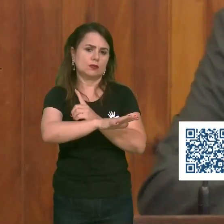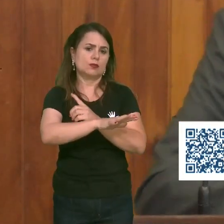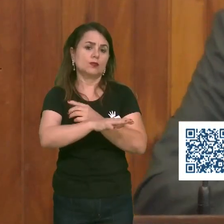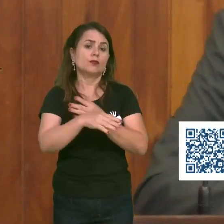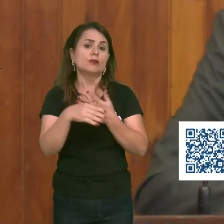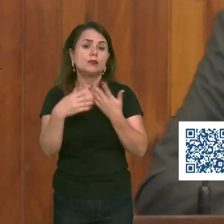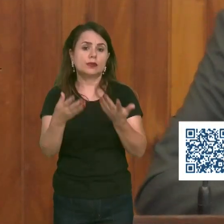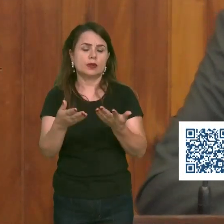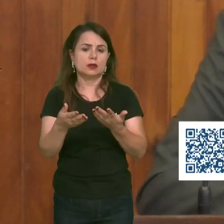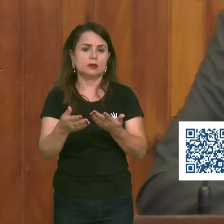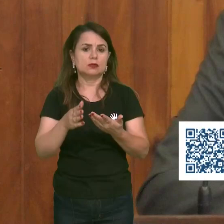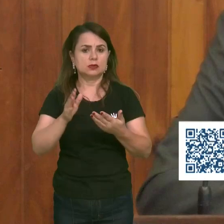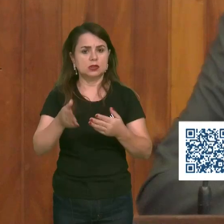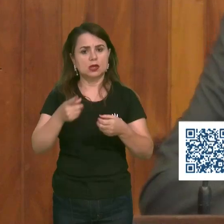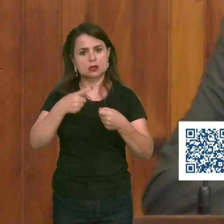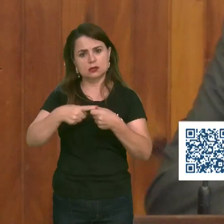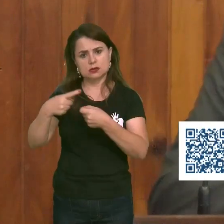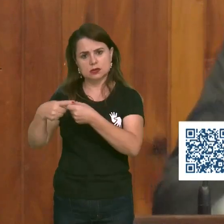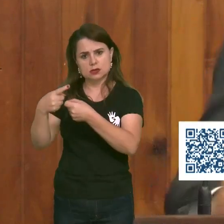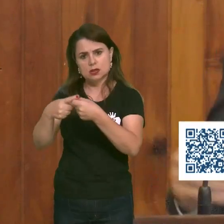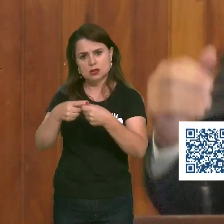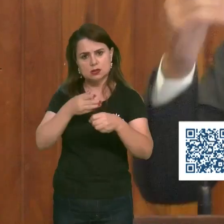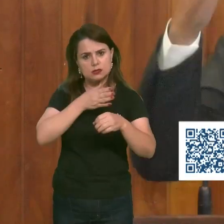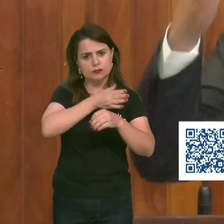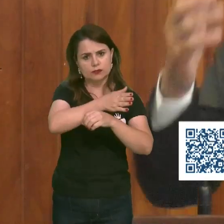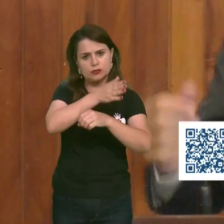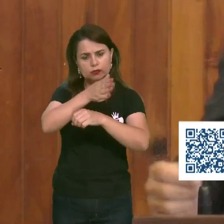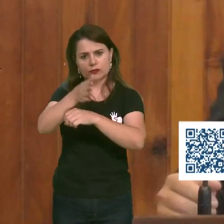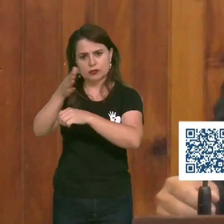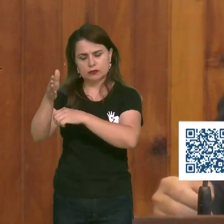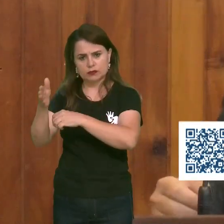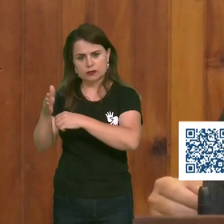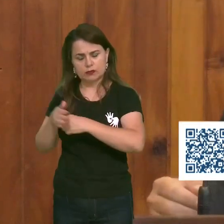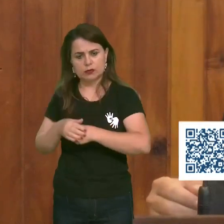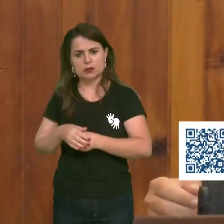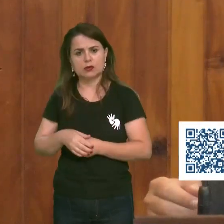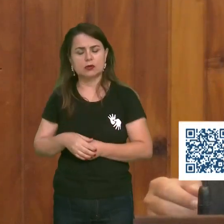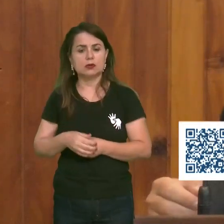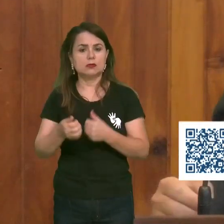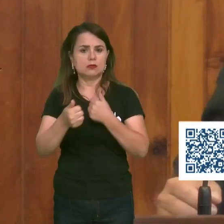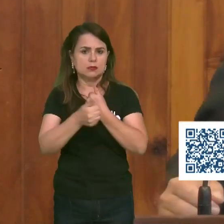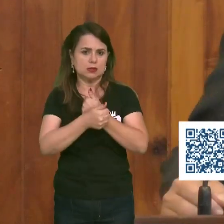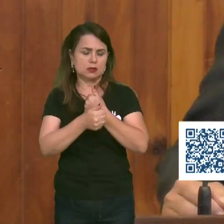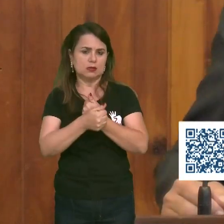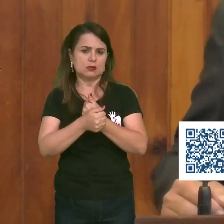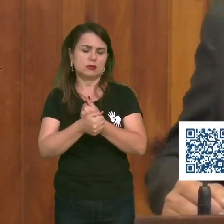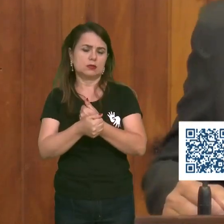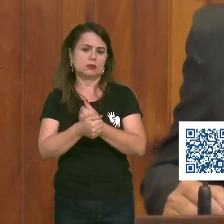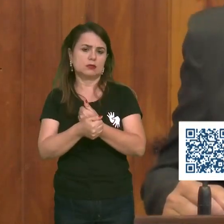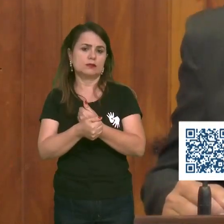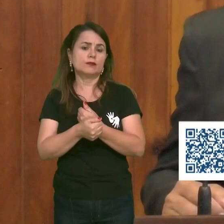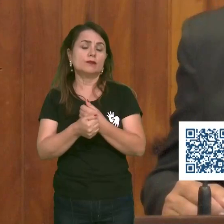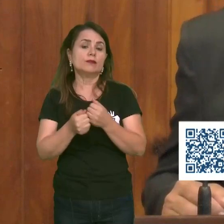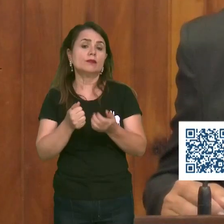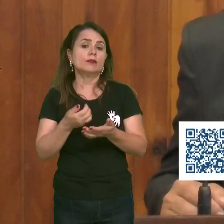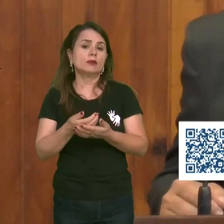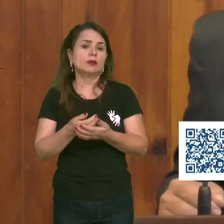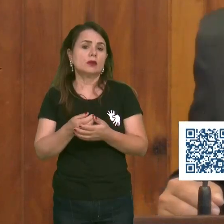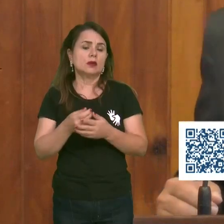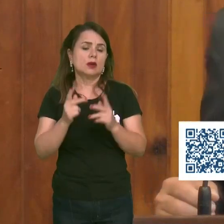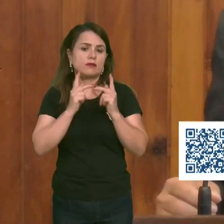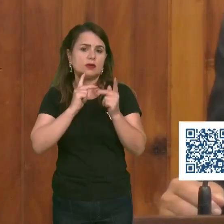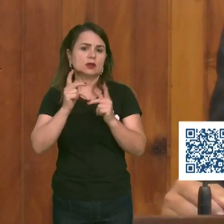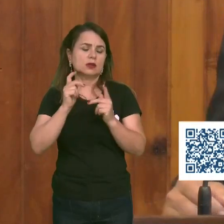percorre se a cidade aqui próximo a Marília Atlético Clube Avenida Tiradentes Esmeralda